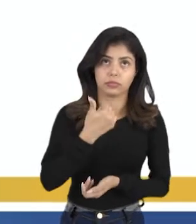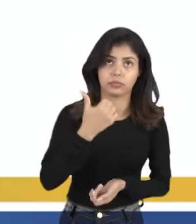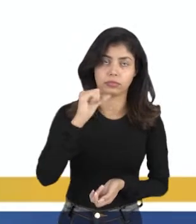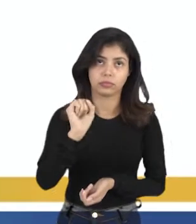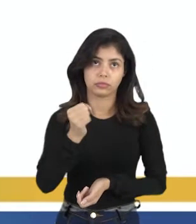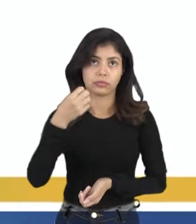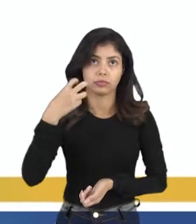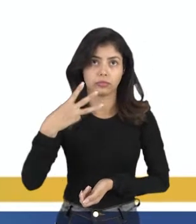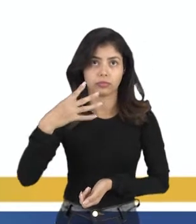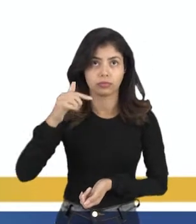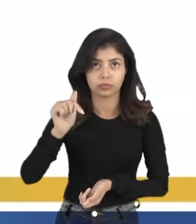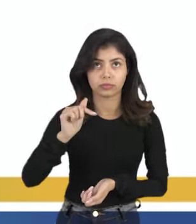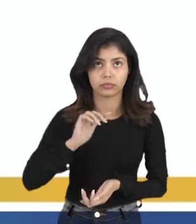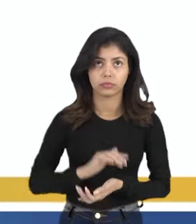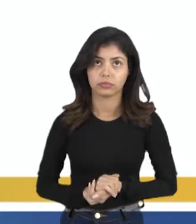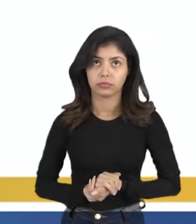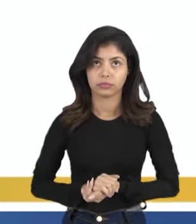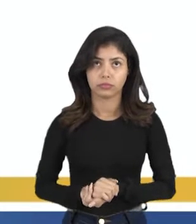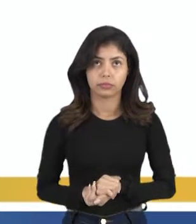Daguerre em